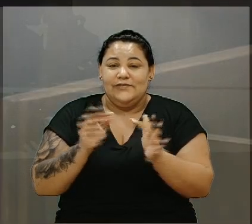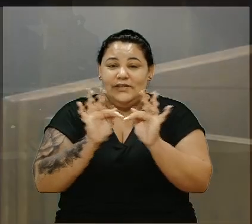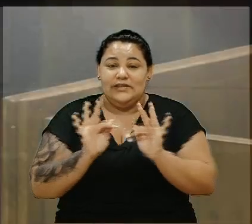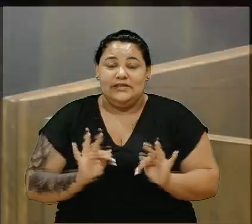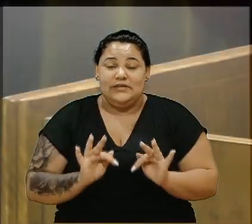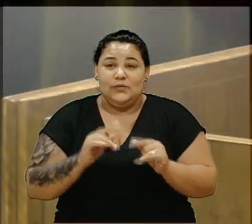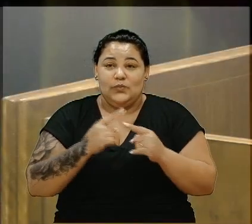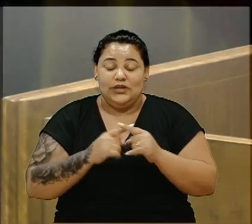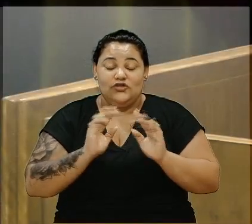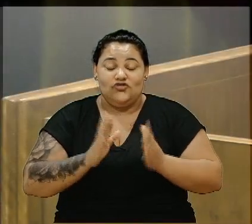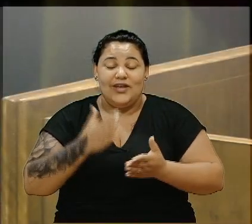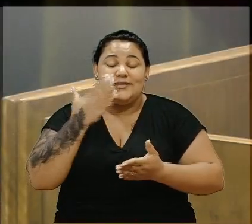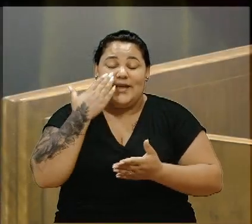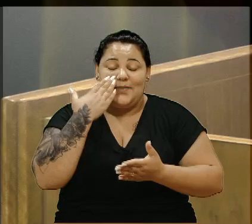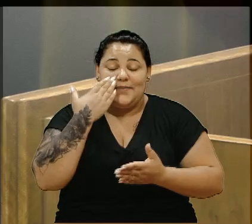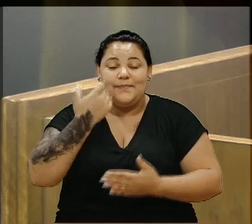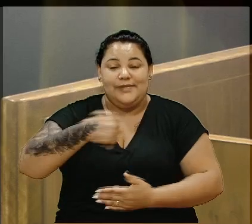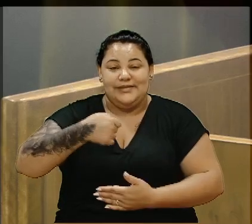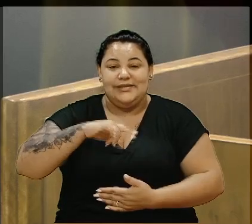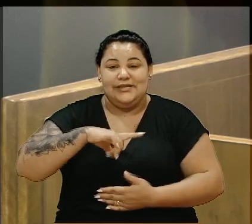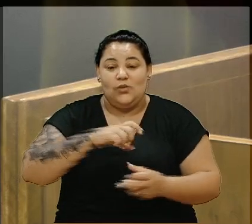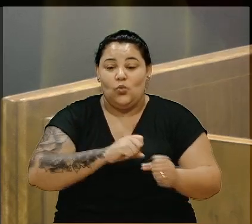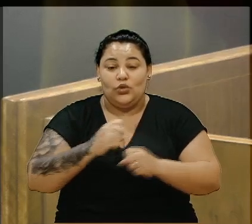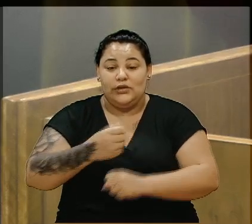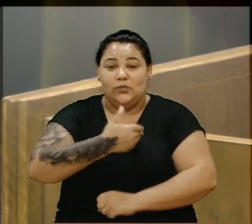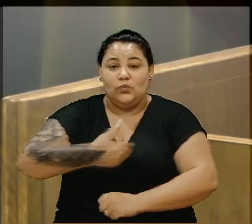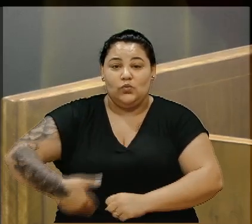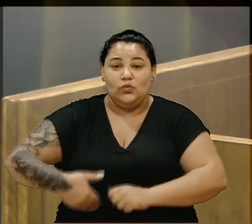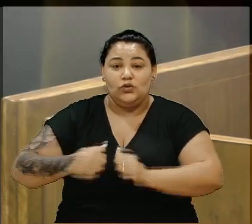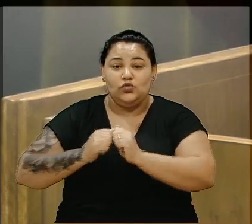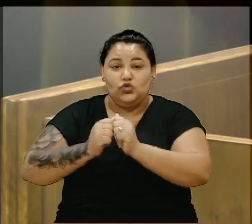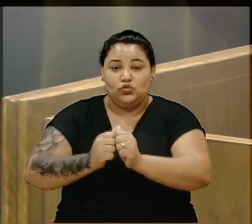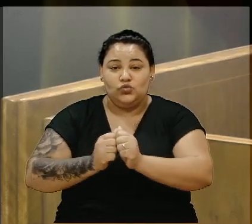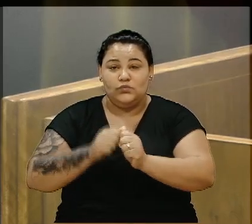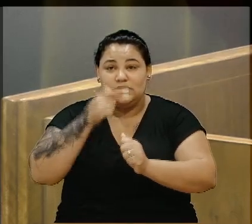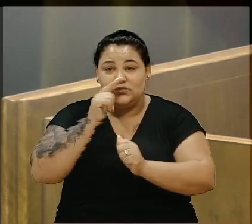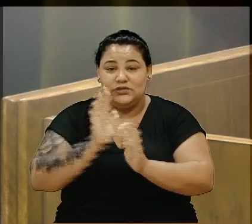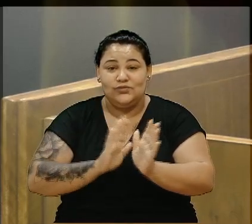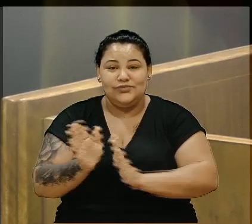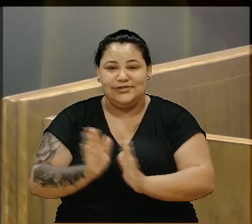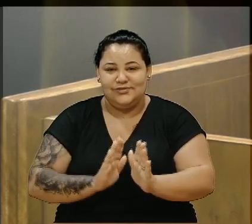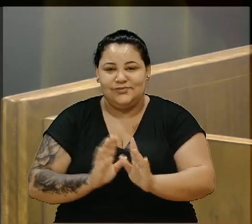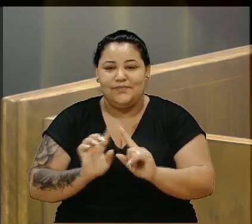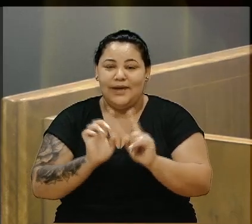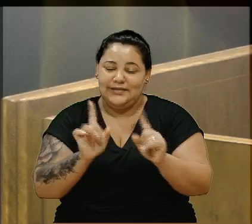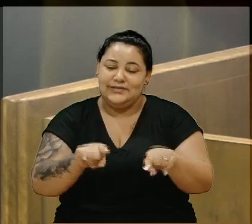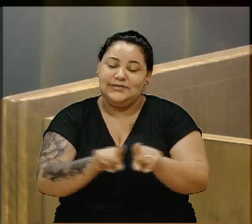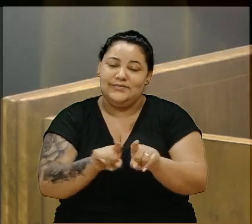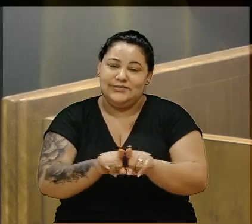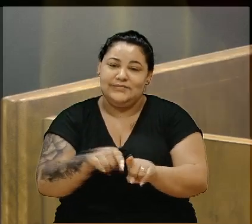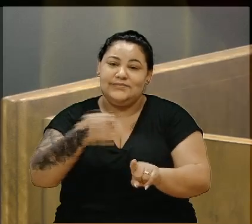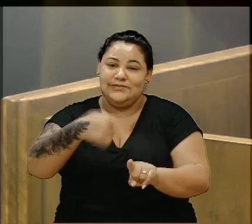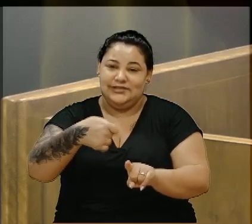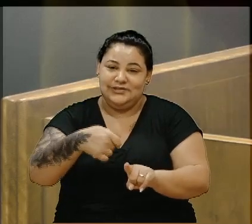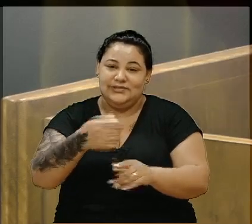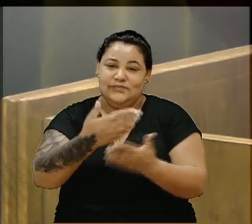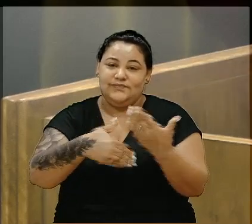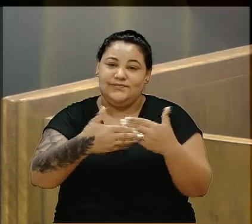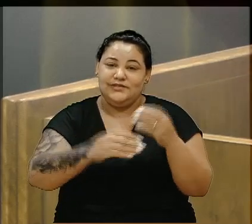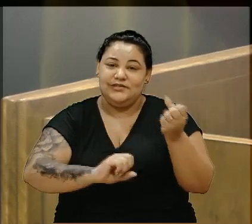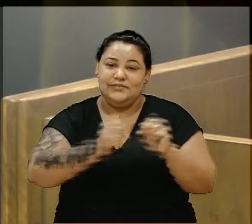precisa do poder público para viabilizar, mas também precisa que as empresas,